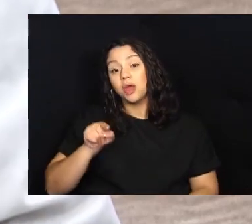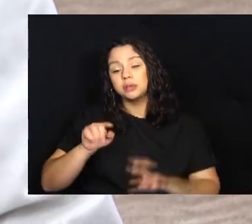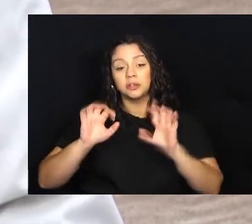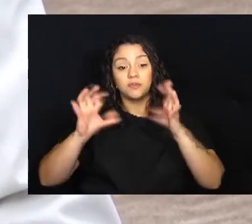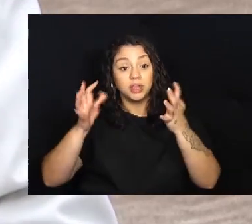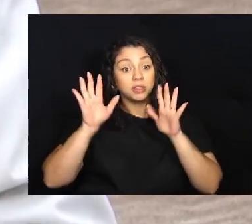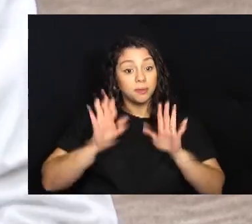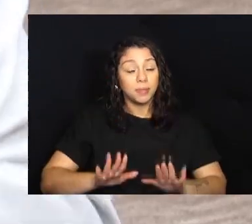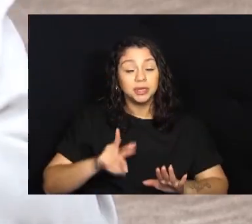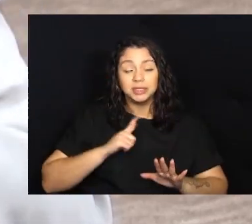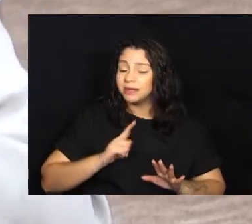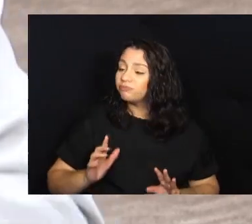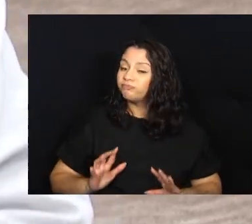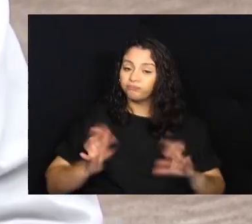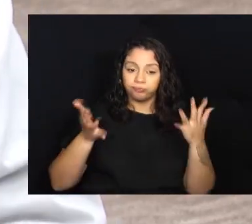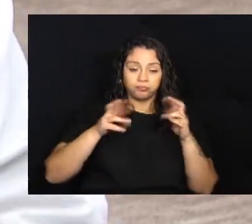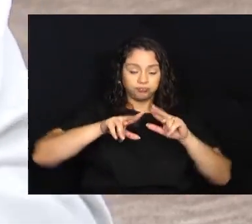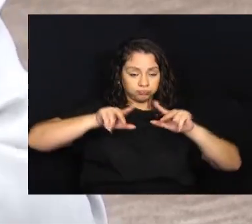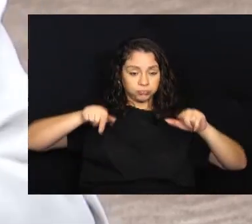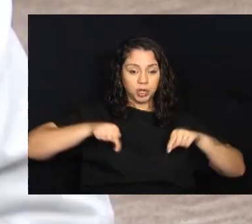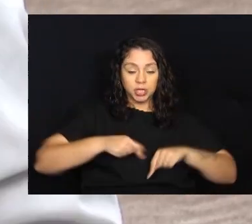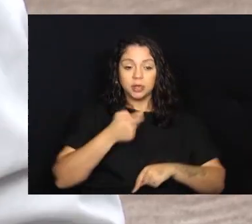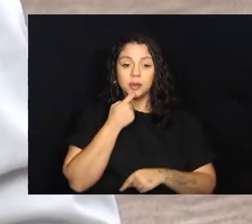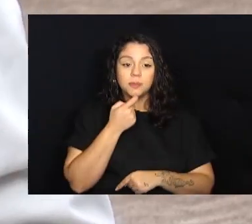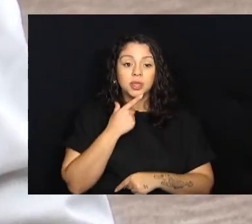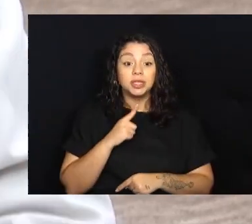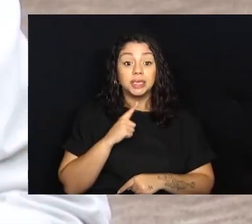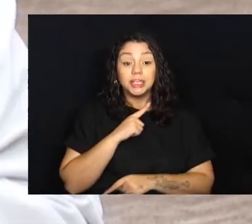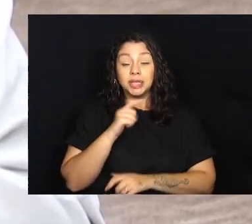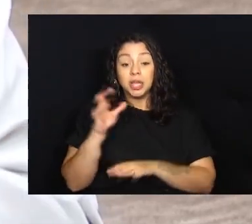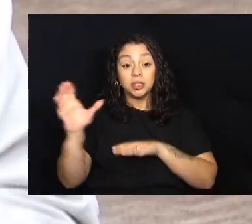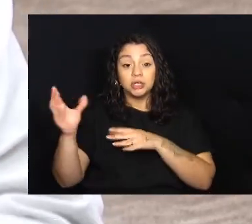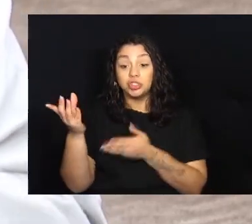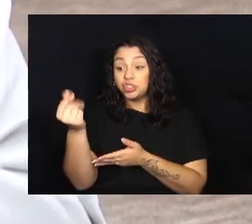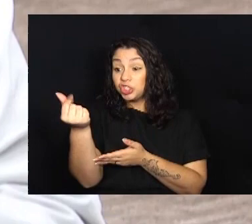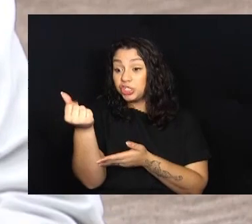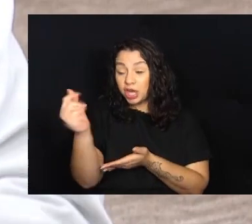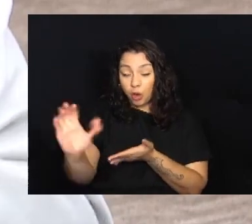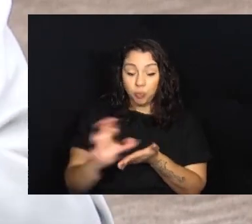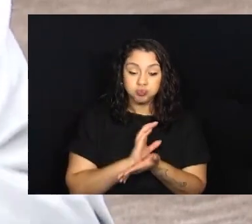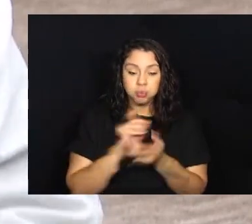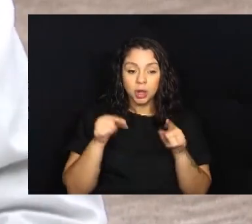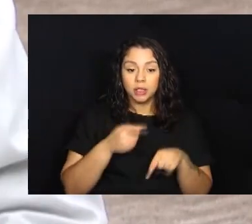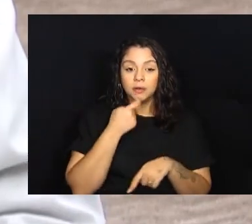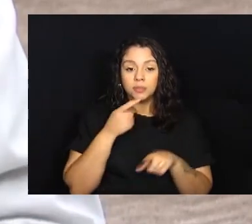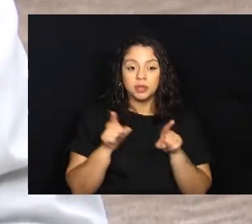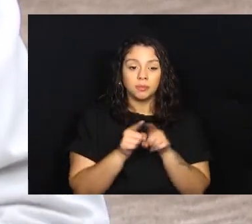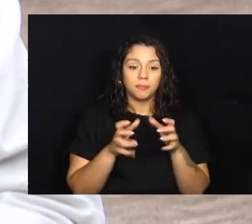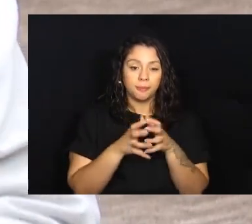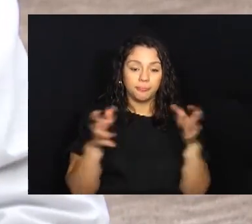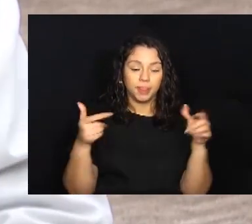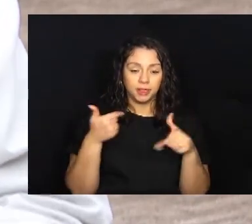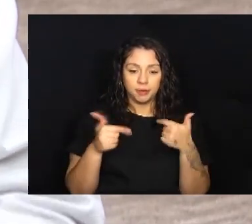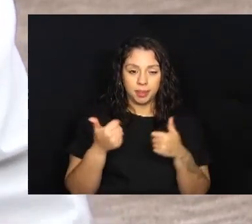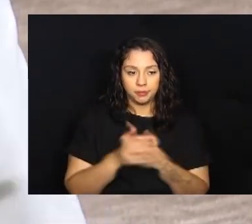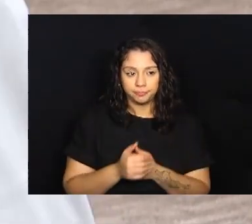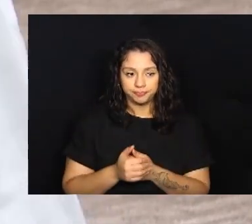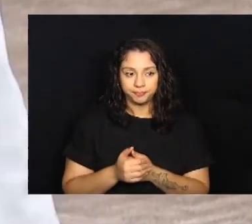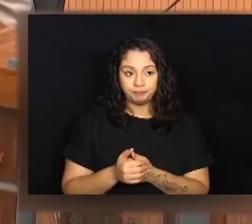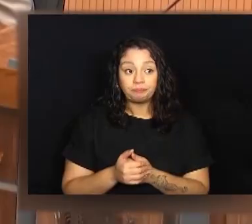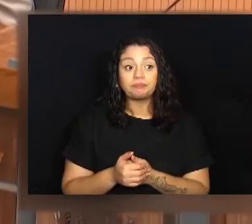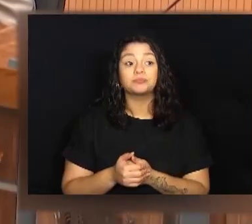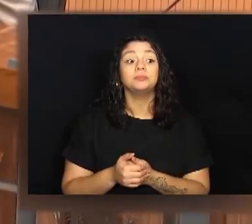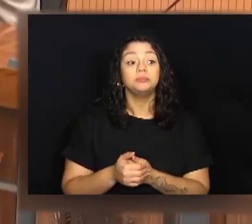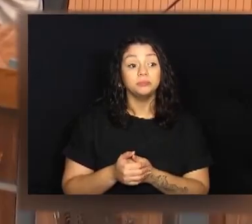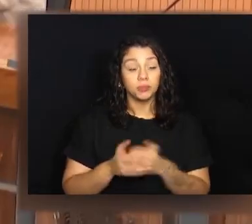festa não, pessoal. É eventos em Campinas, eventos que vão trazer recursos para a nossa cidade e vai trazer mais geração de